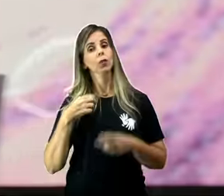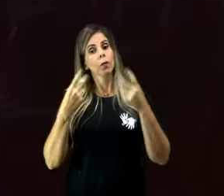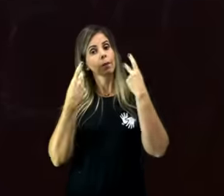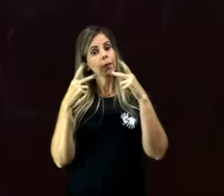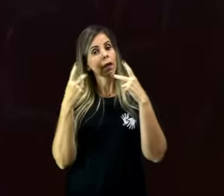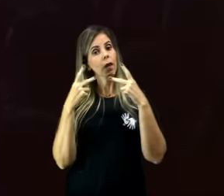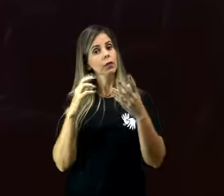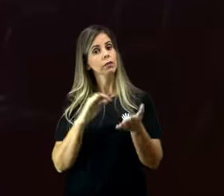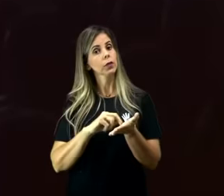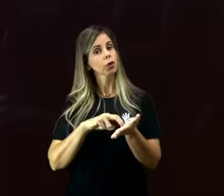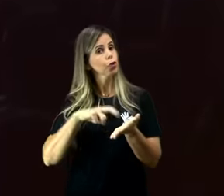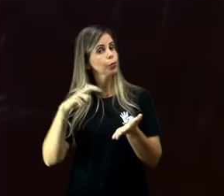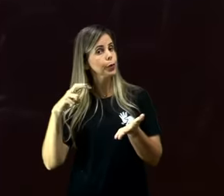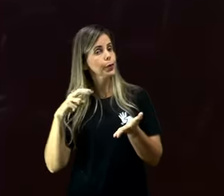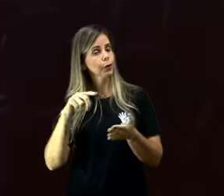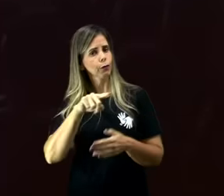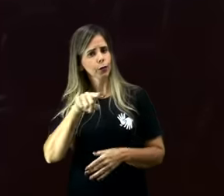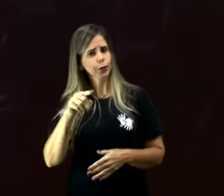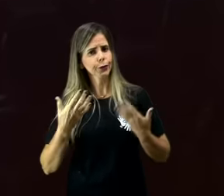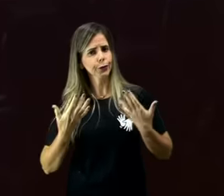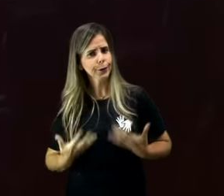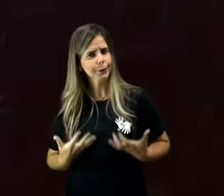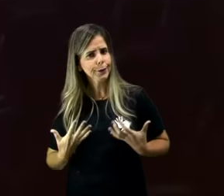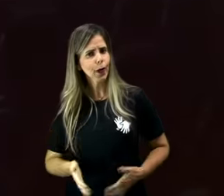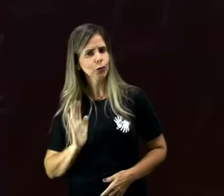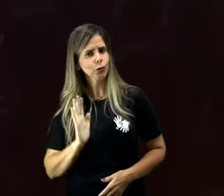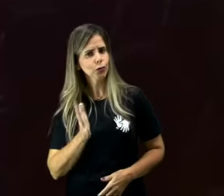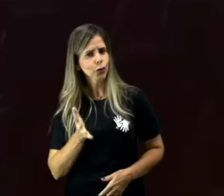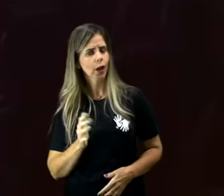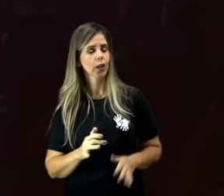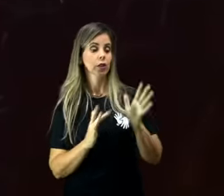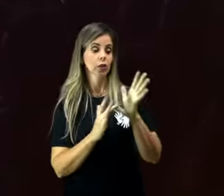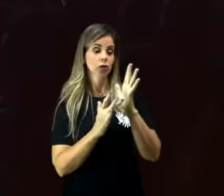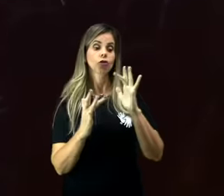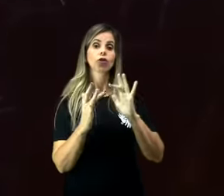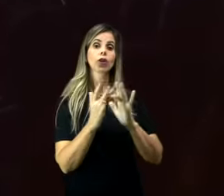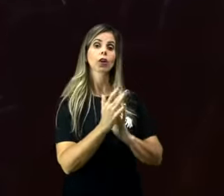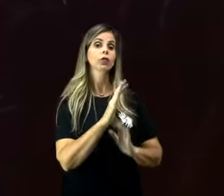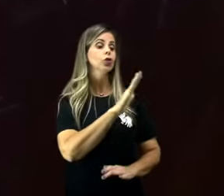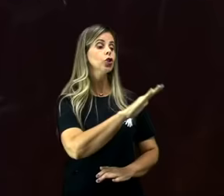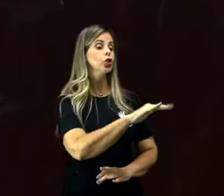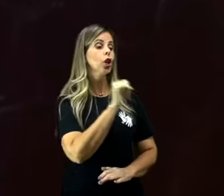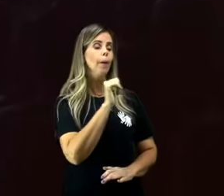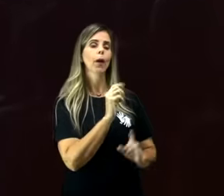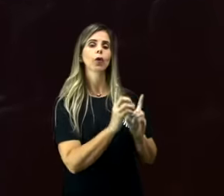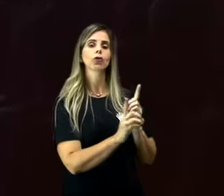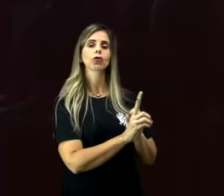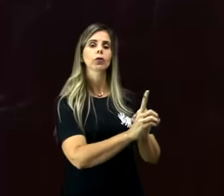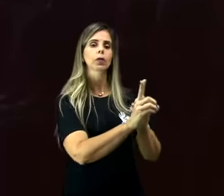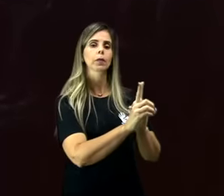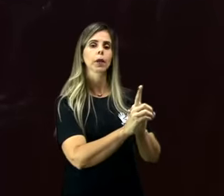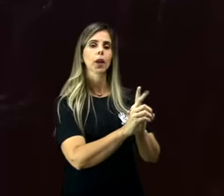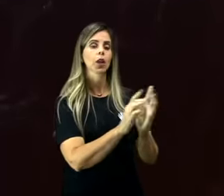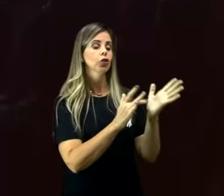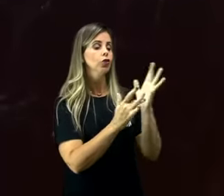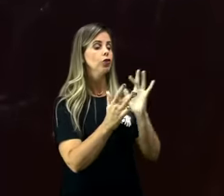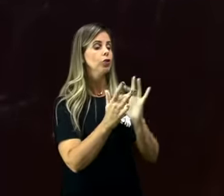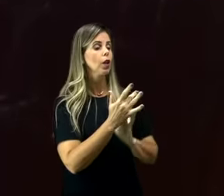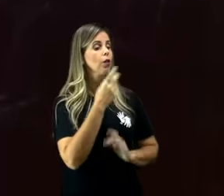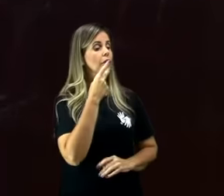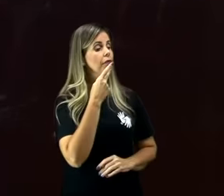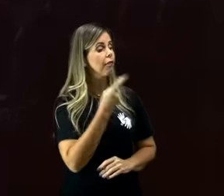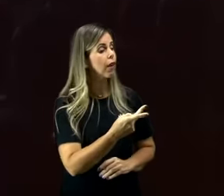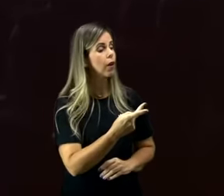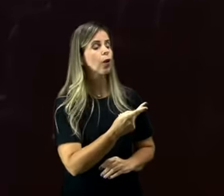ouvir. Eu vou repetir. Quem chamou eles para ir para o outro lado? Jesus. Quem falou? Está debaixo da palavra de quem? Jesus.